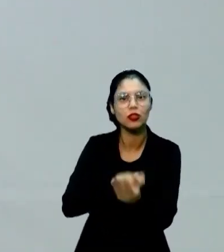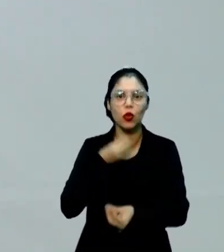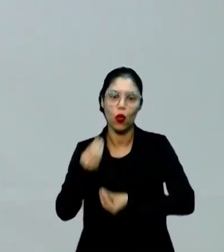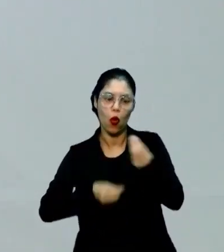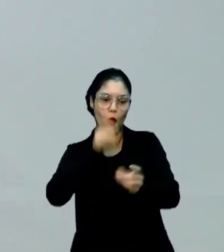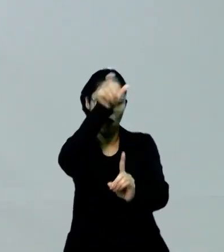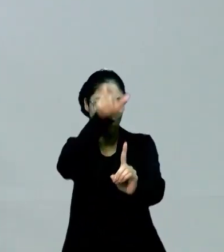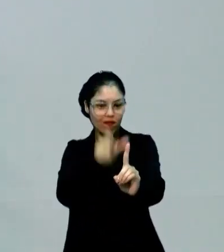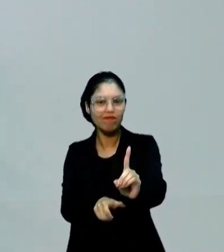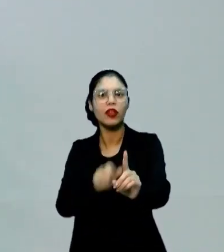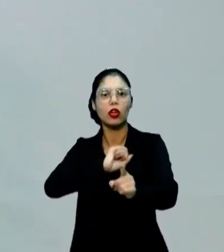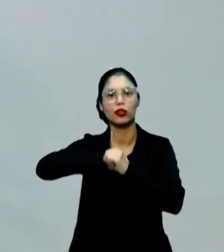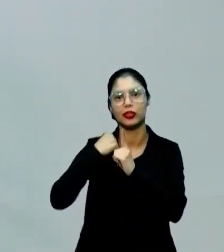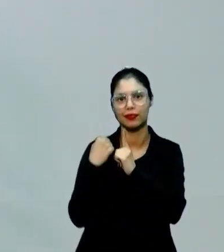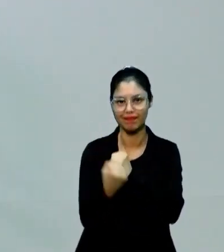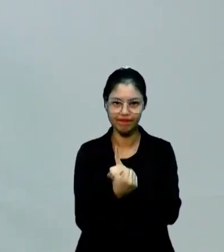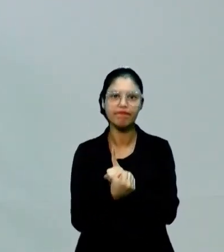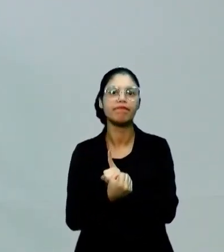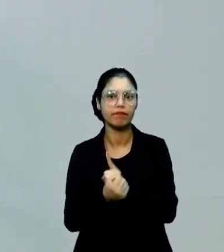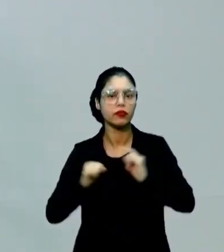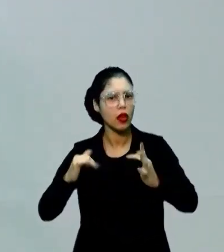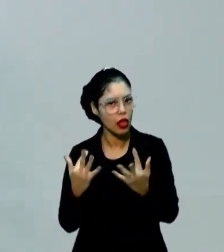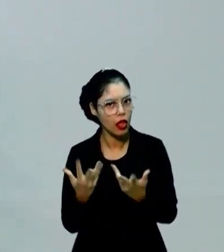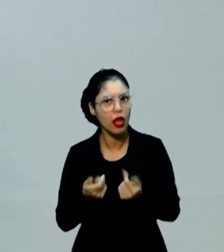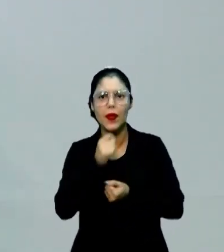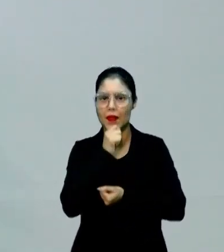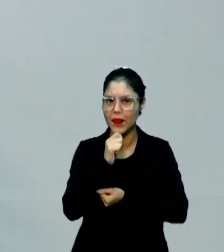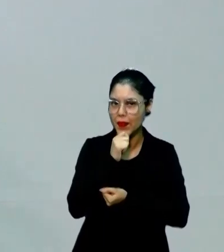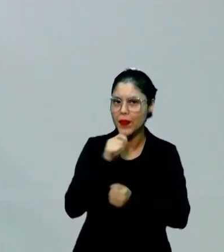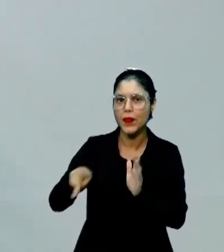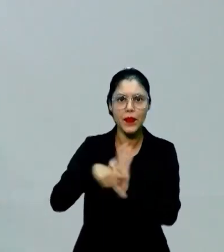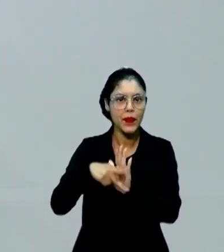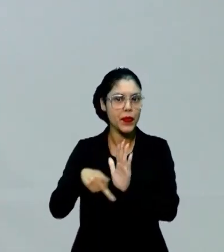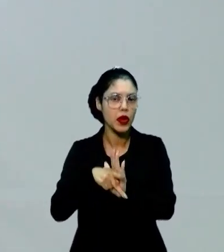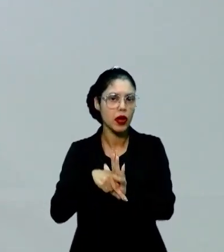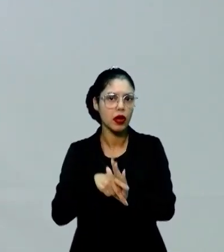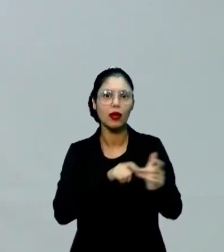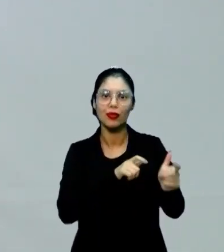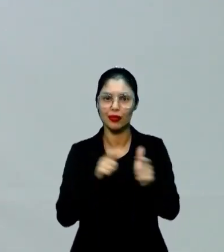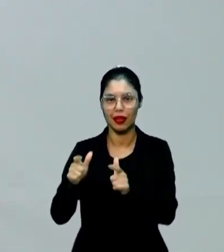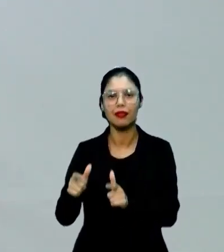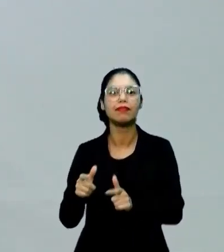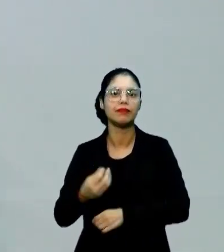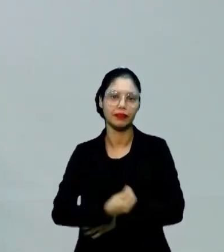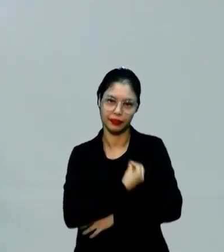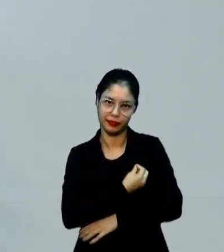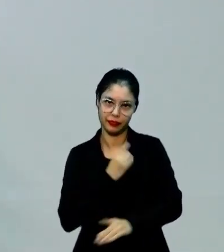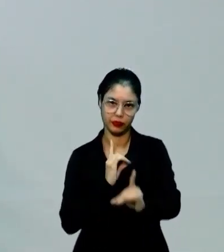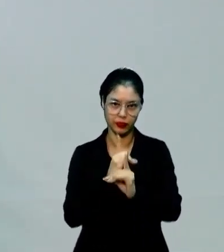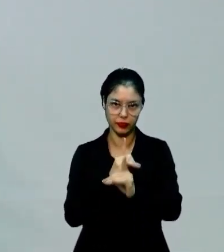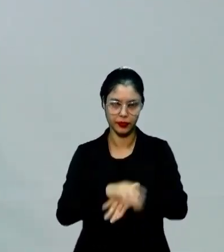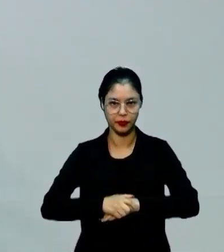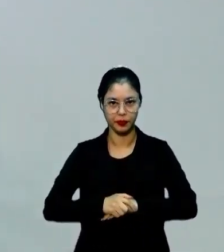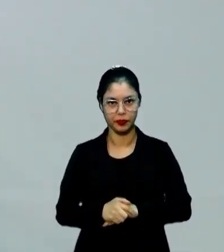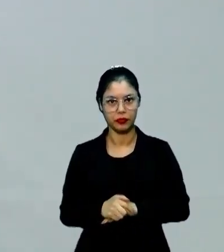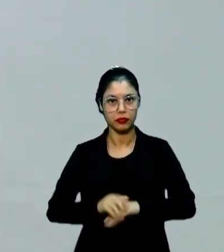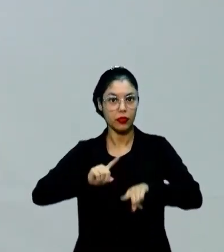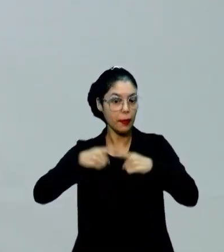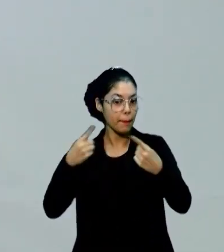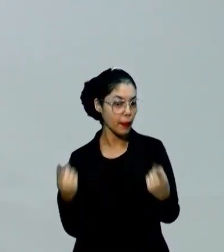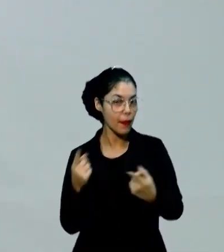ser social uma adaptação dele ao meio no qual ele se encontra. Só que